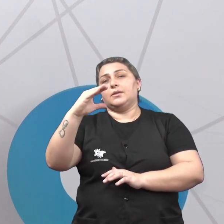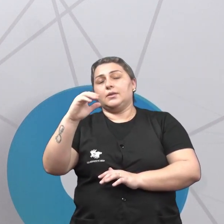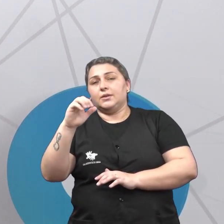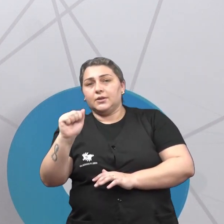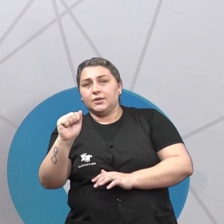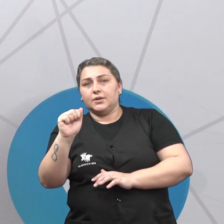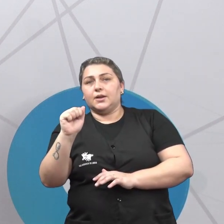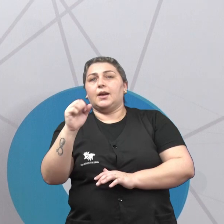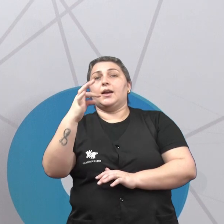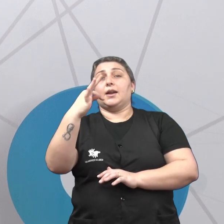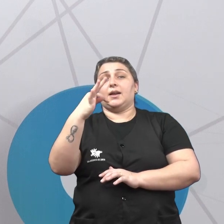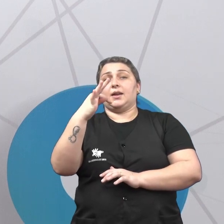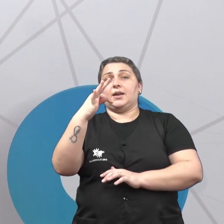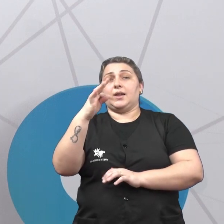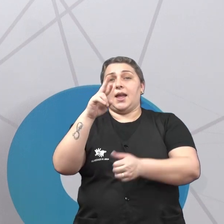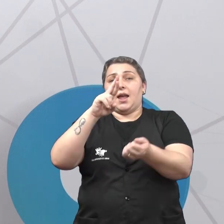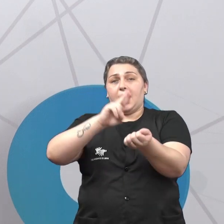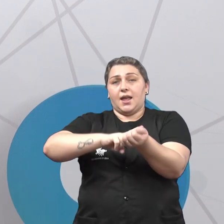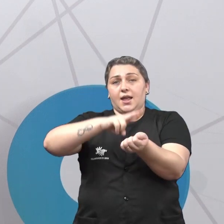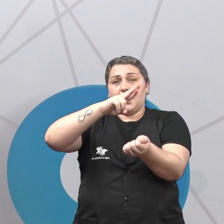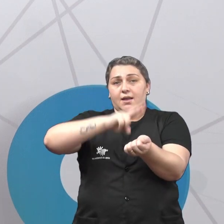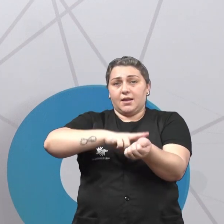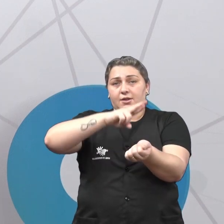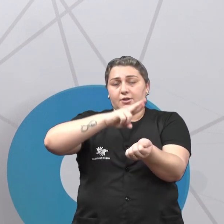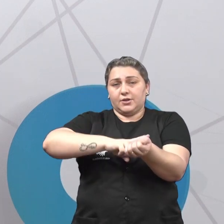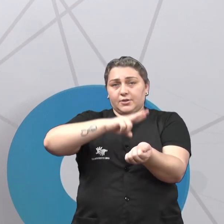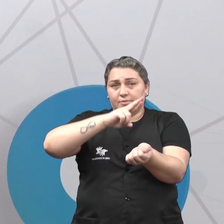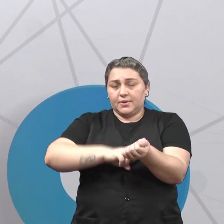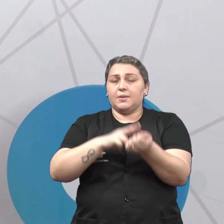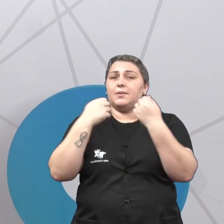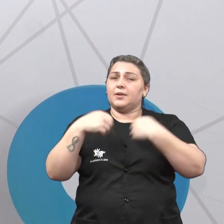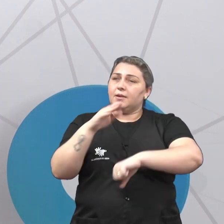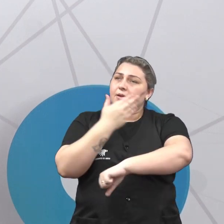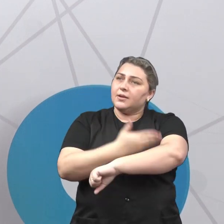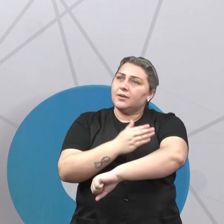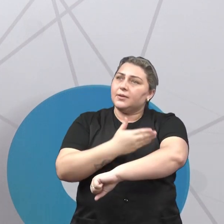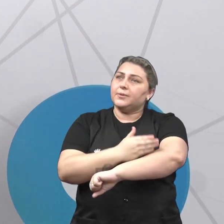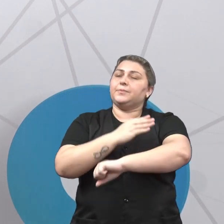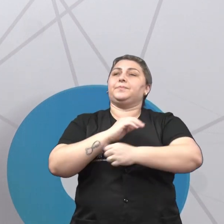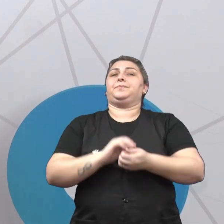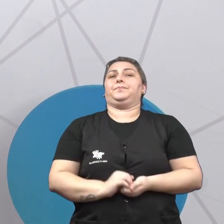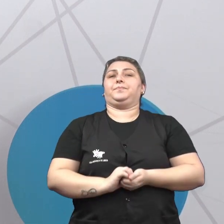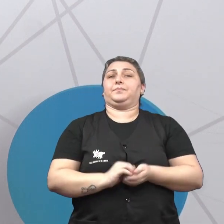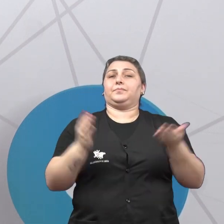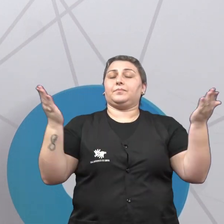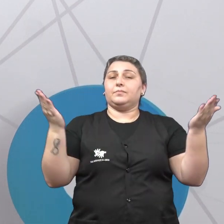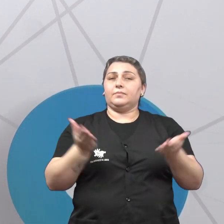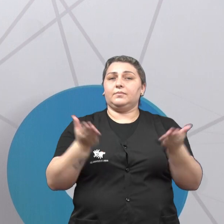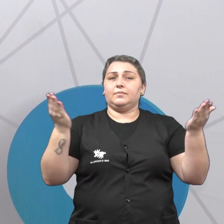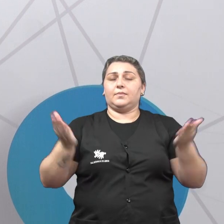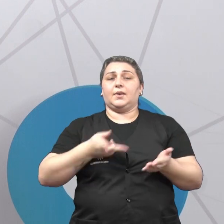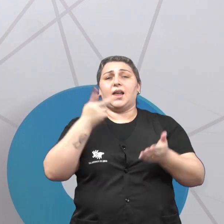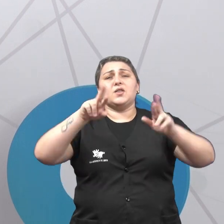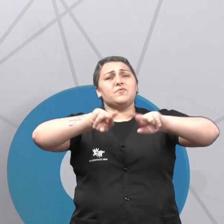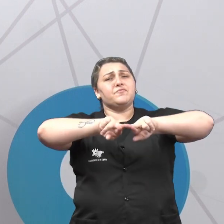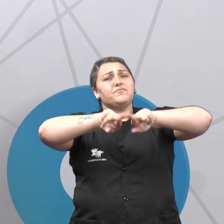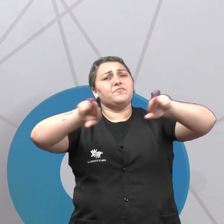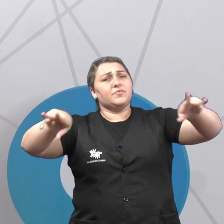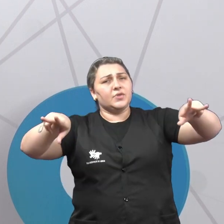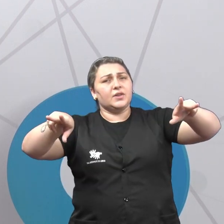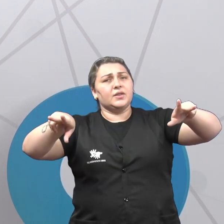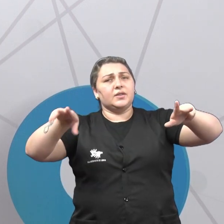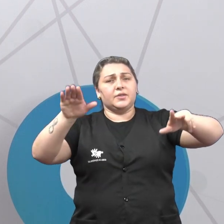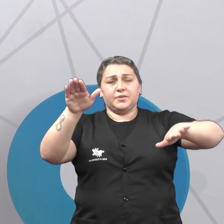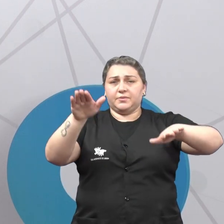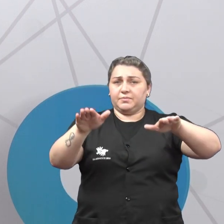pessoas precisam treinar para poder fazer essa modalidade. Vamos lá agora falar sobre um pouco da diferença entre